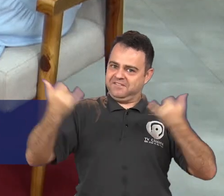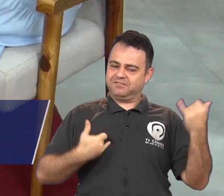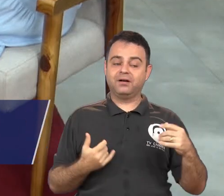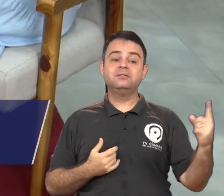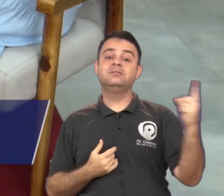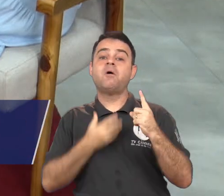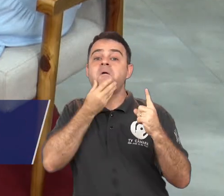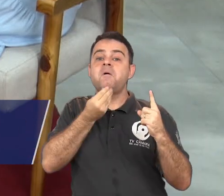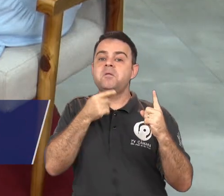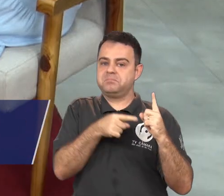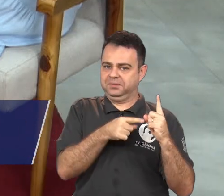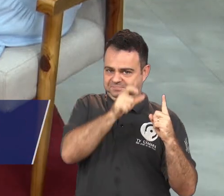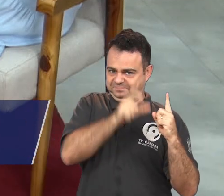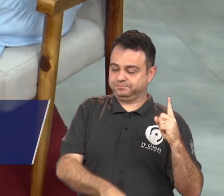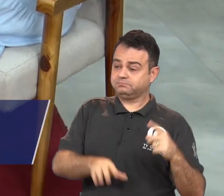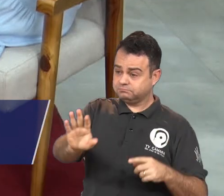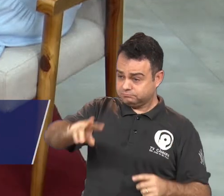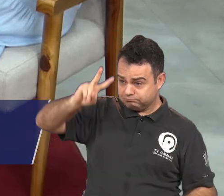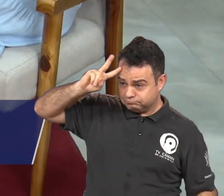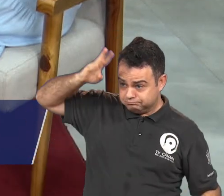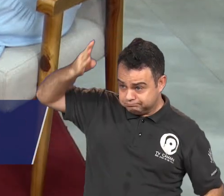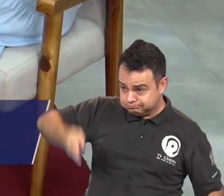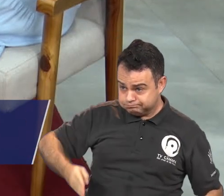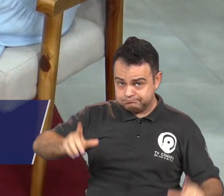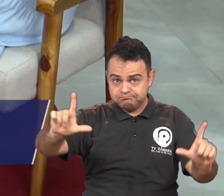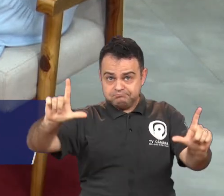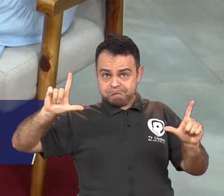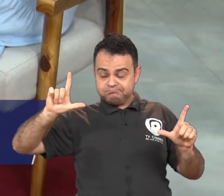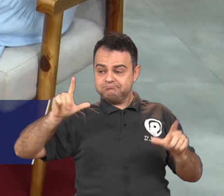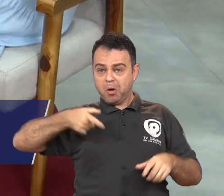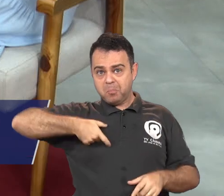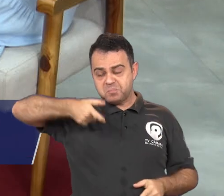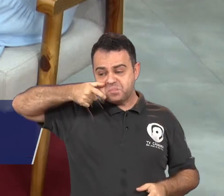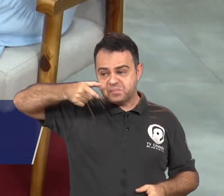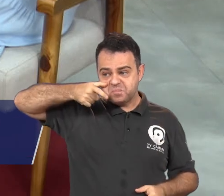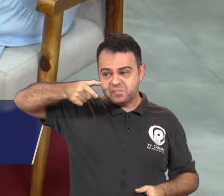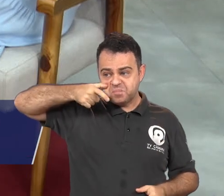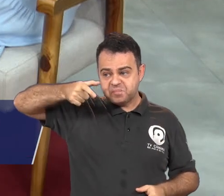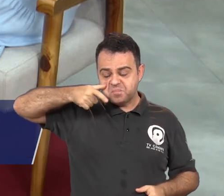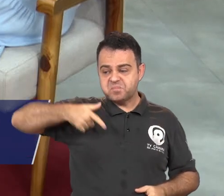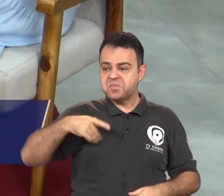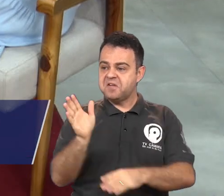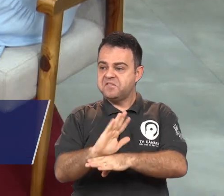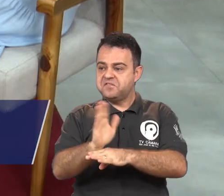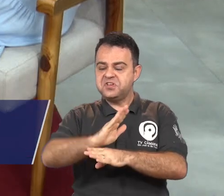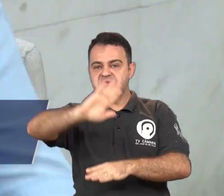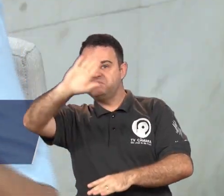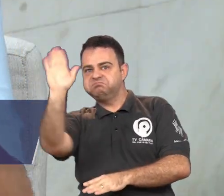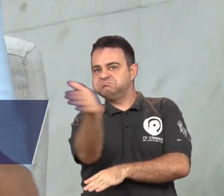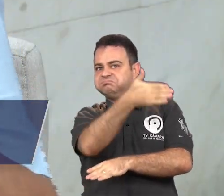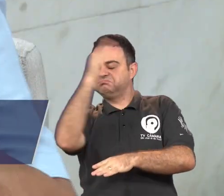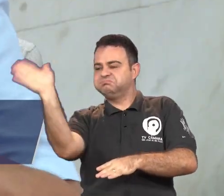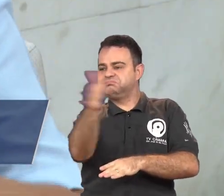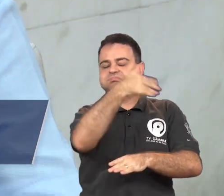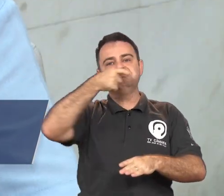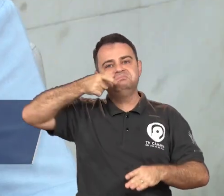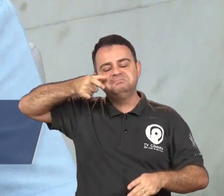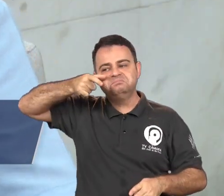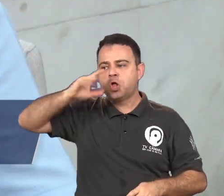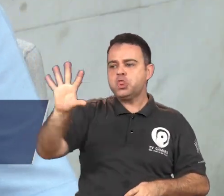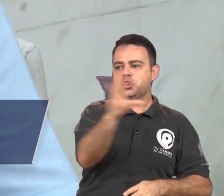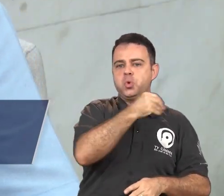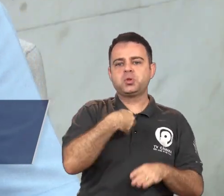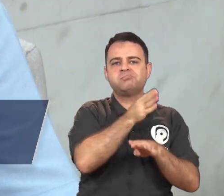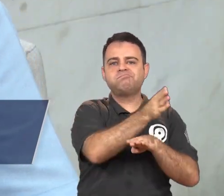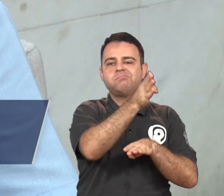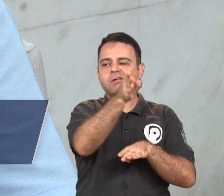ele falou assim, eu venho no cinema de segunda-feira e eu fico até a última sessão. Ele assiste ele vai todas